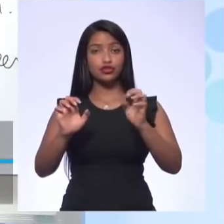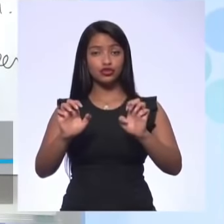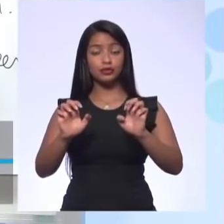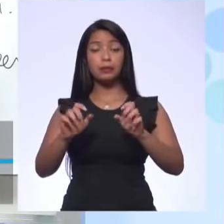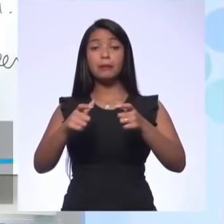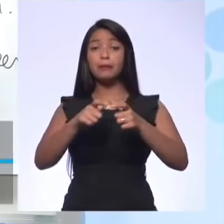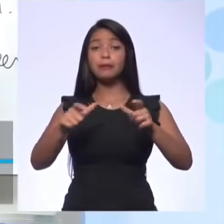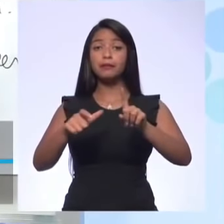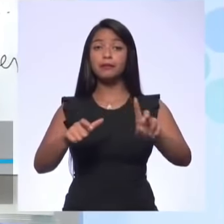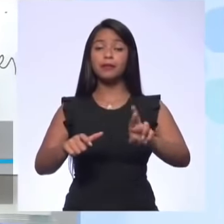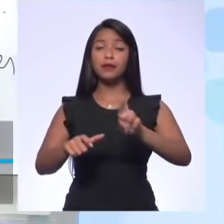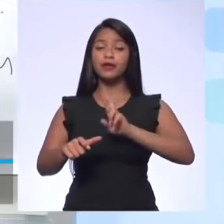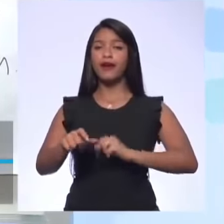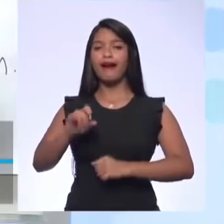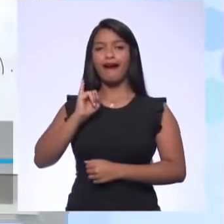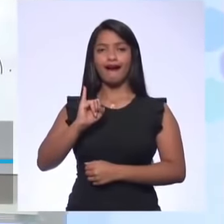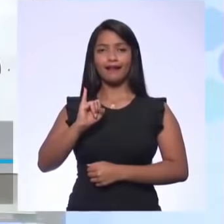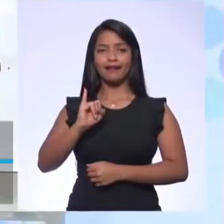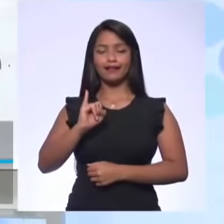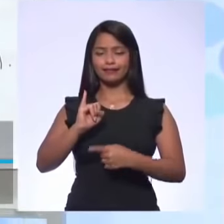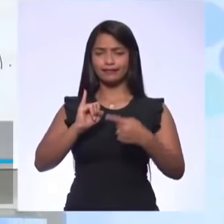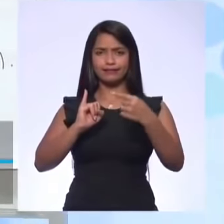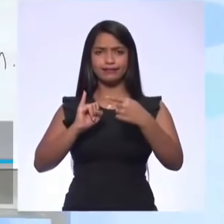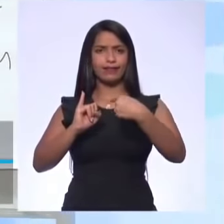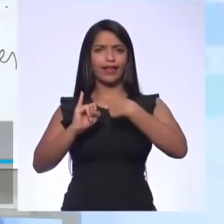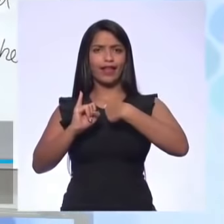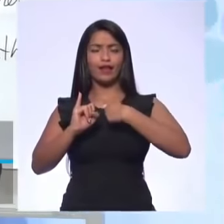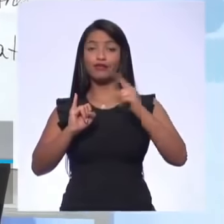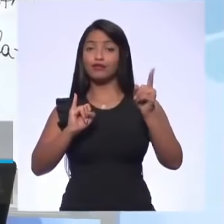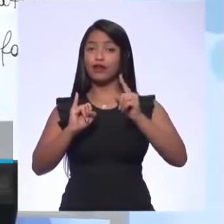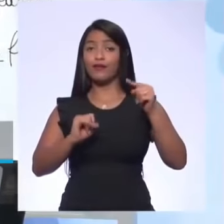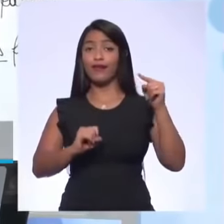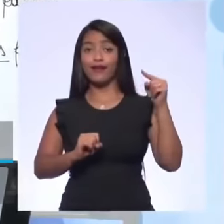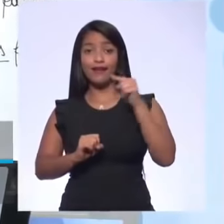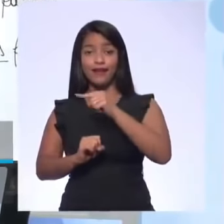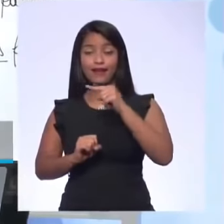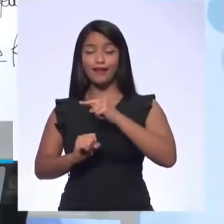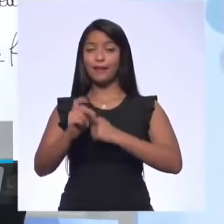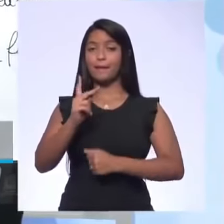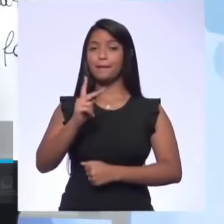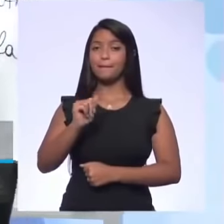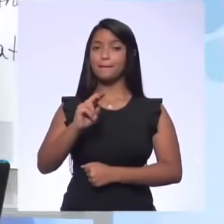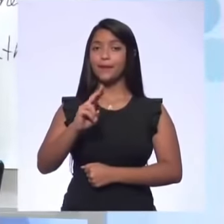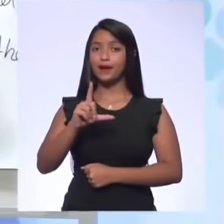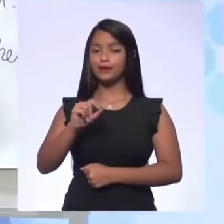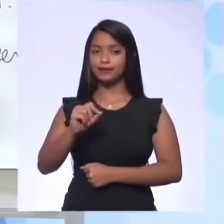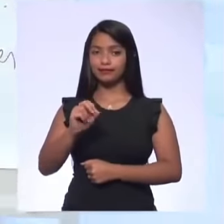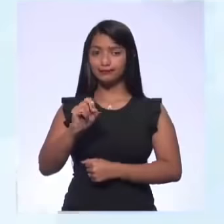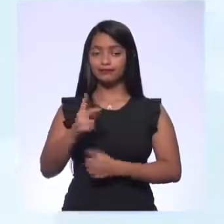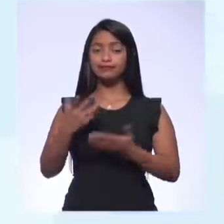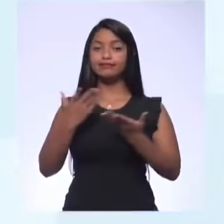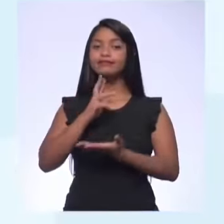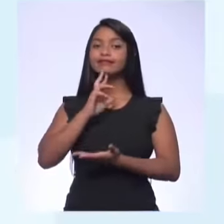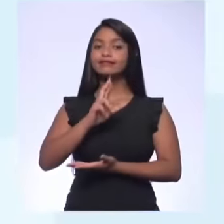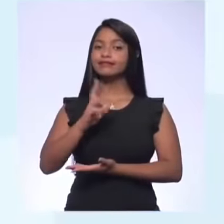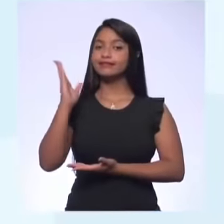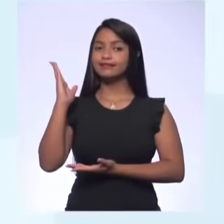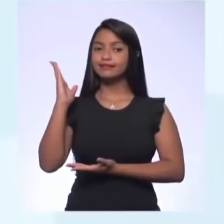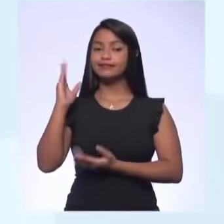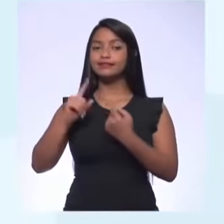o que estava lá no texto. E o Paulo está falando dele, ok? Então, vamos ali para a resposta, por favor? A